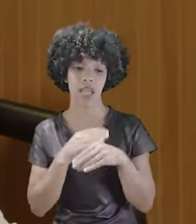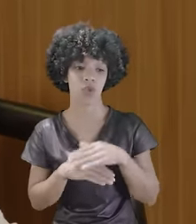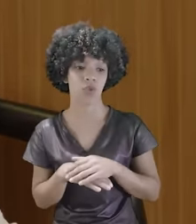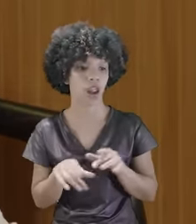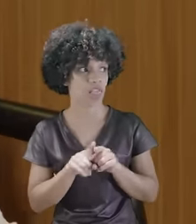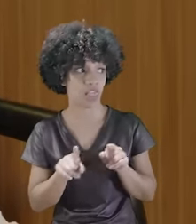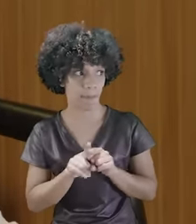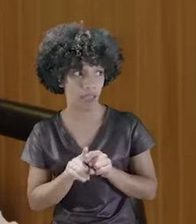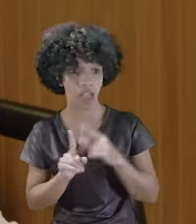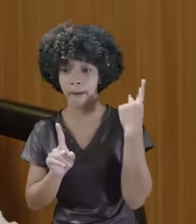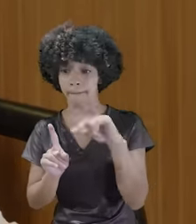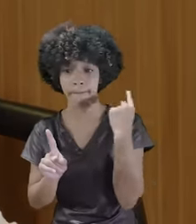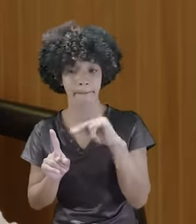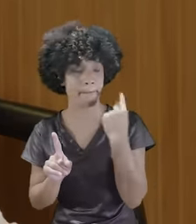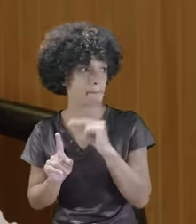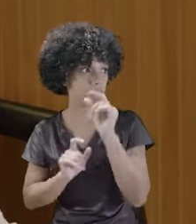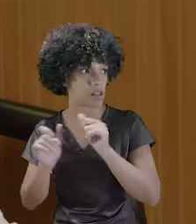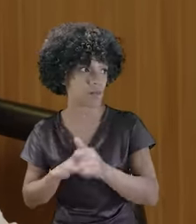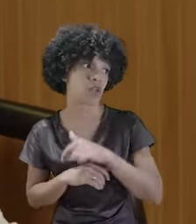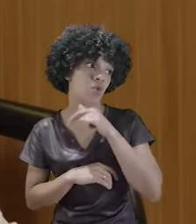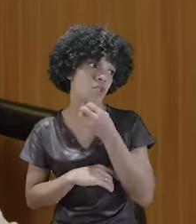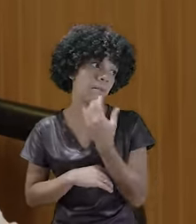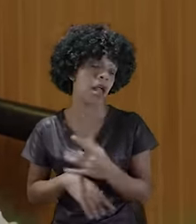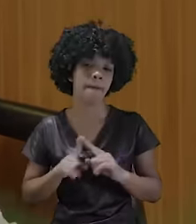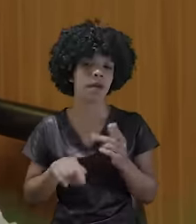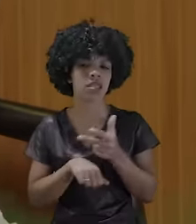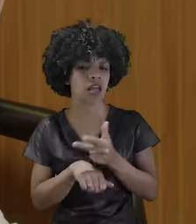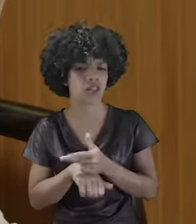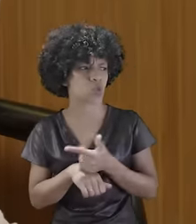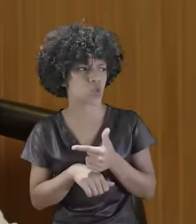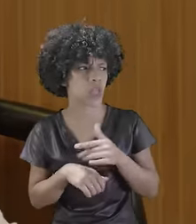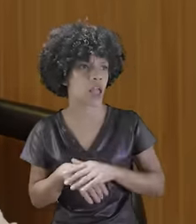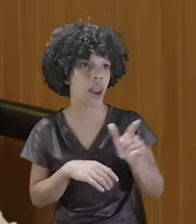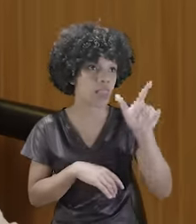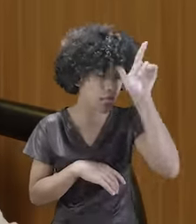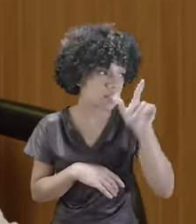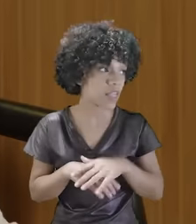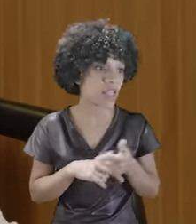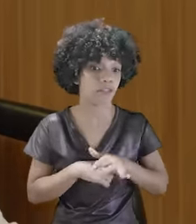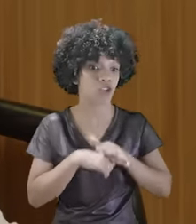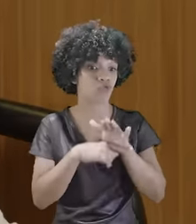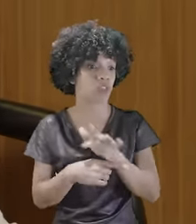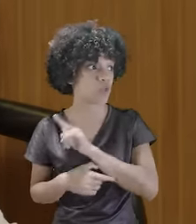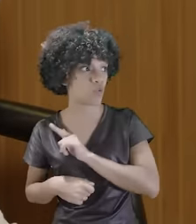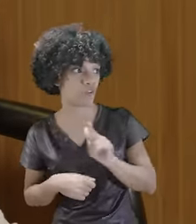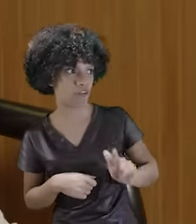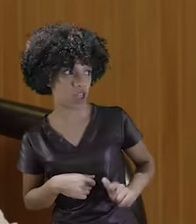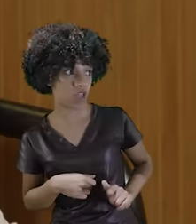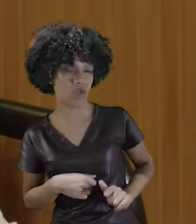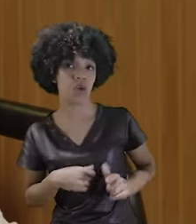dentro isso ele bate as pessoas do bem mas não tem nada gravação mostrar lá na Alemanha que ele tava ajudando o